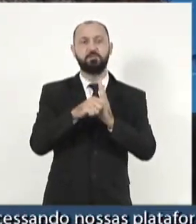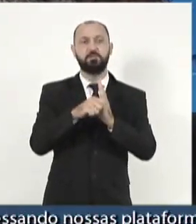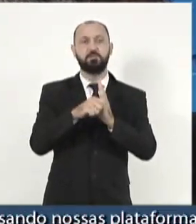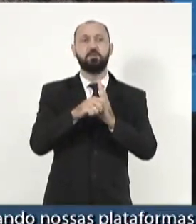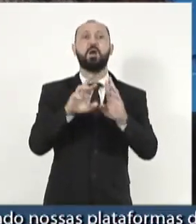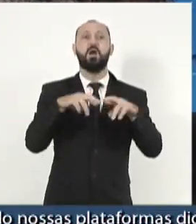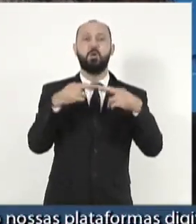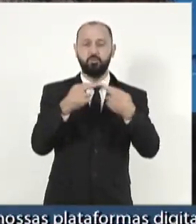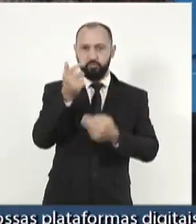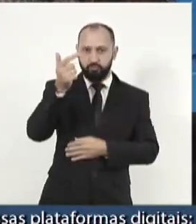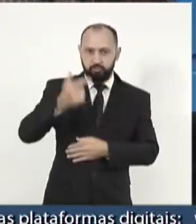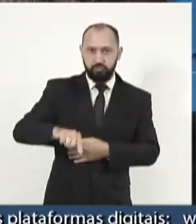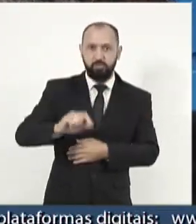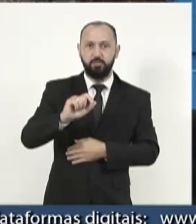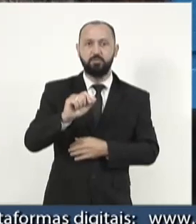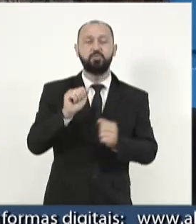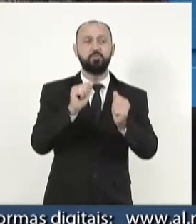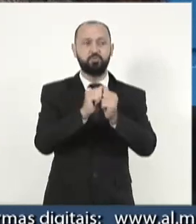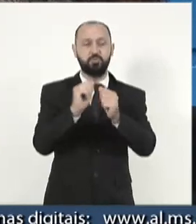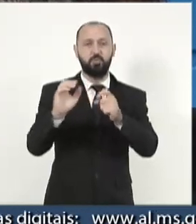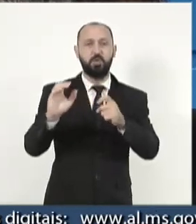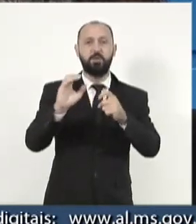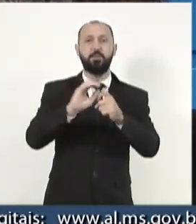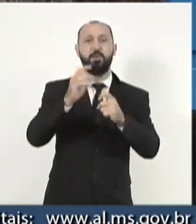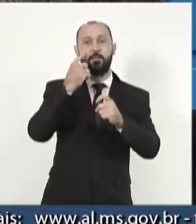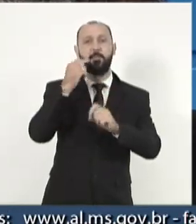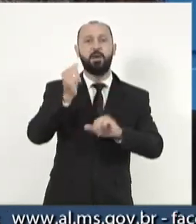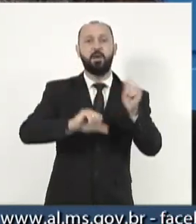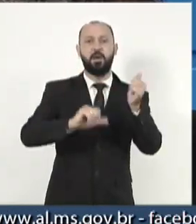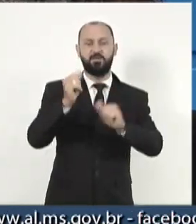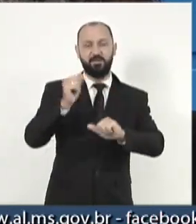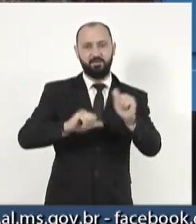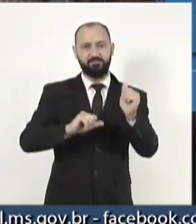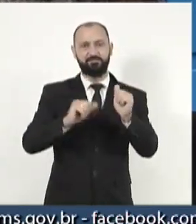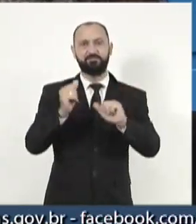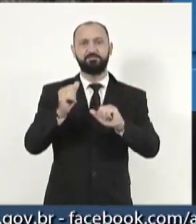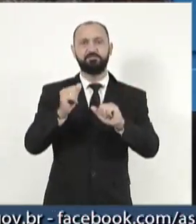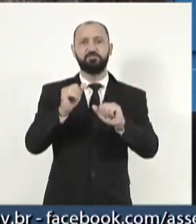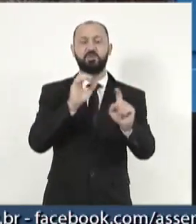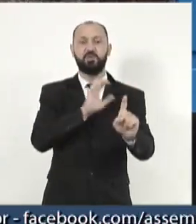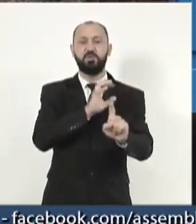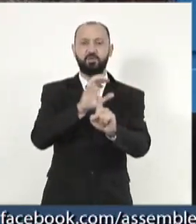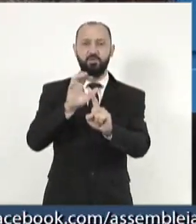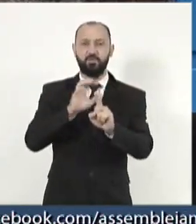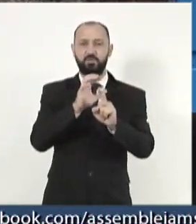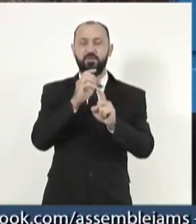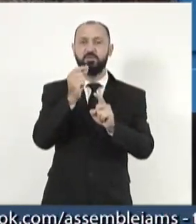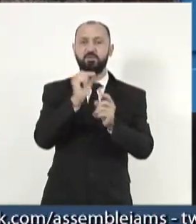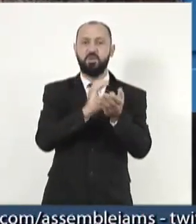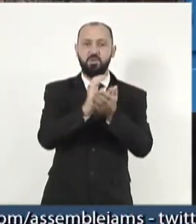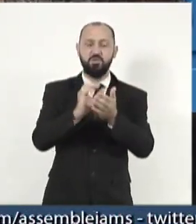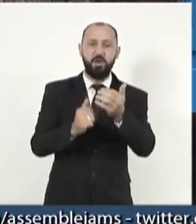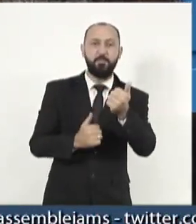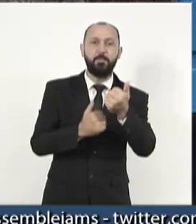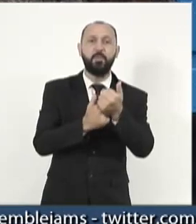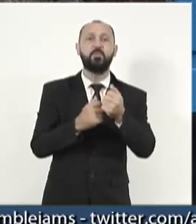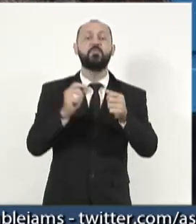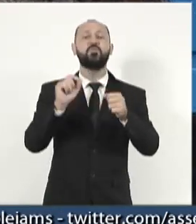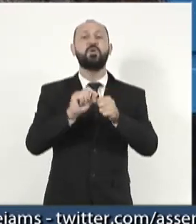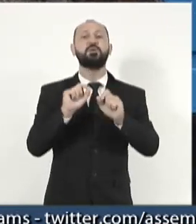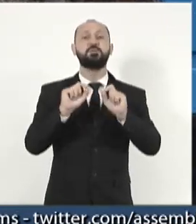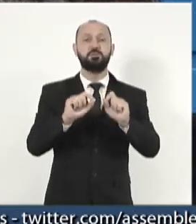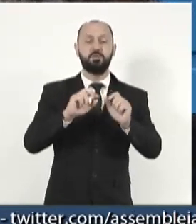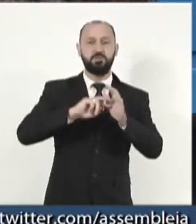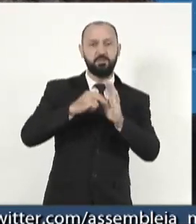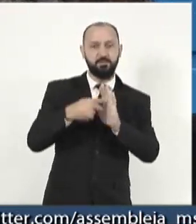participação familiar. Então, assim, o agradecimento a todos os membros da comissão, a todos os deputados e até aos deputados que trouxeram